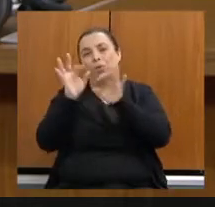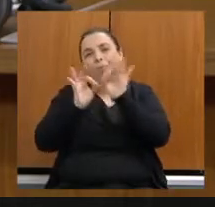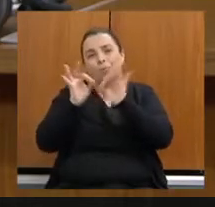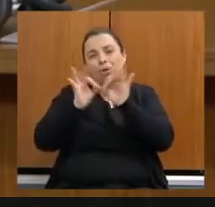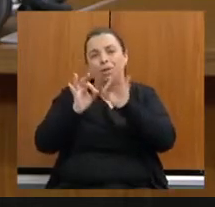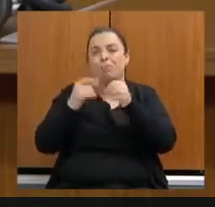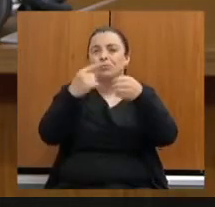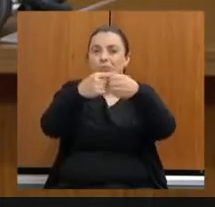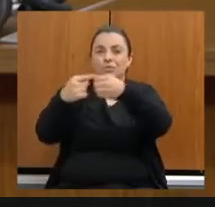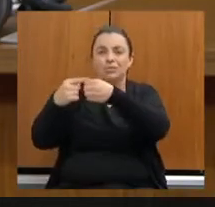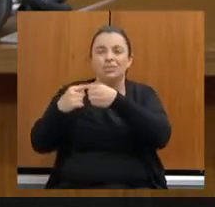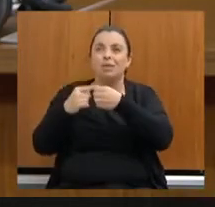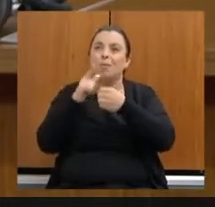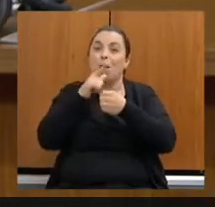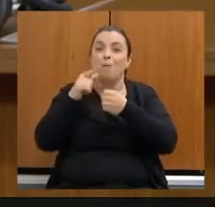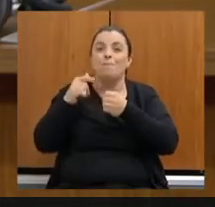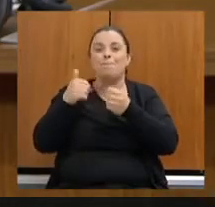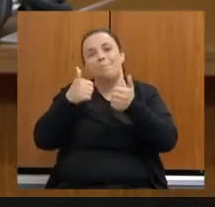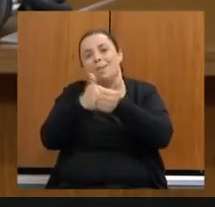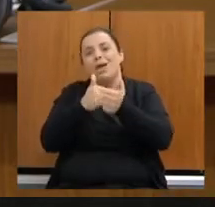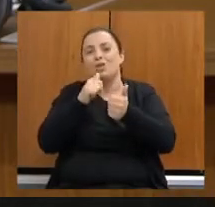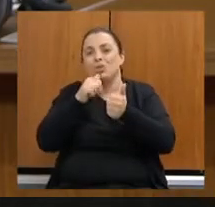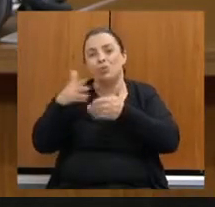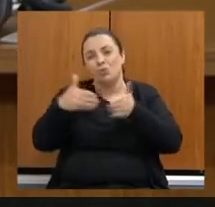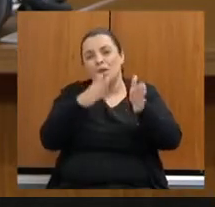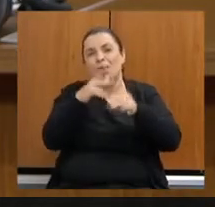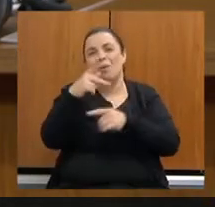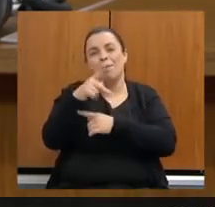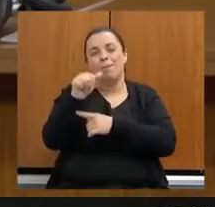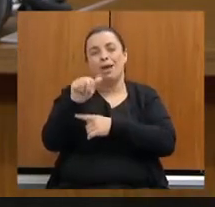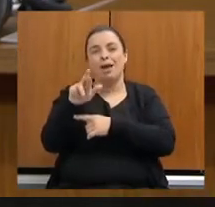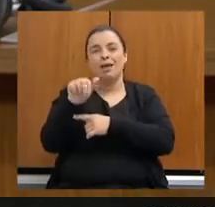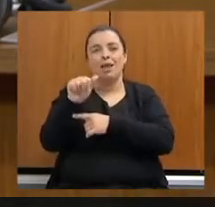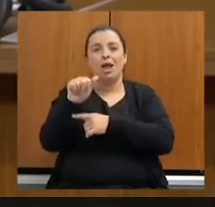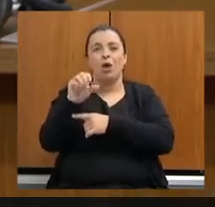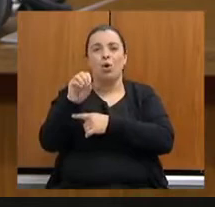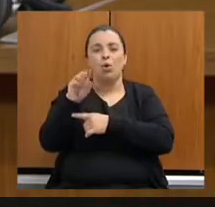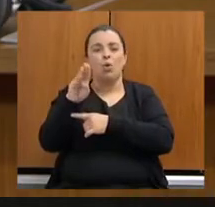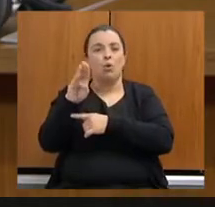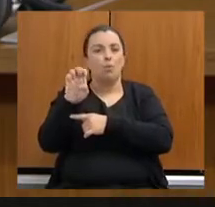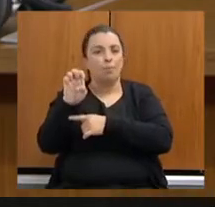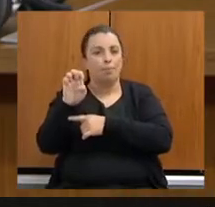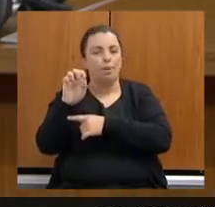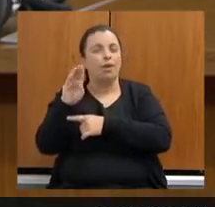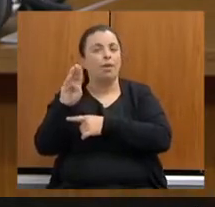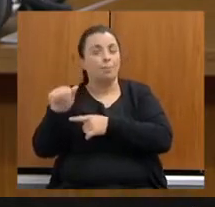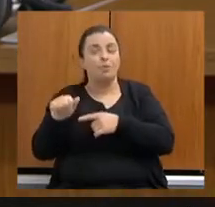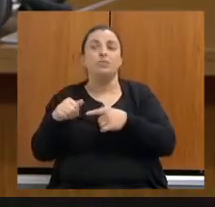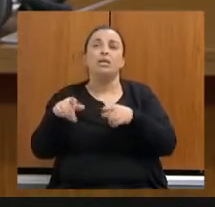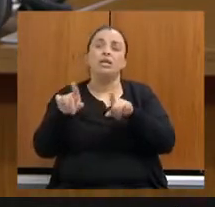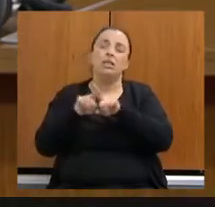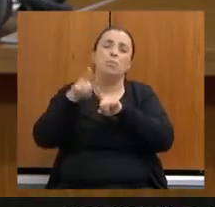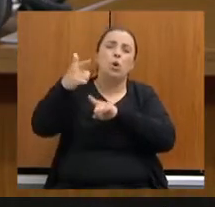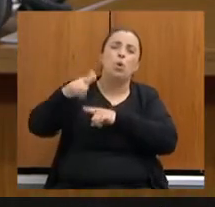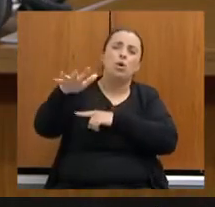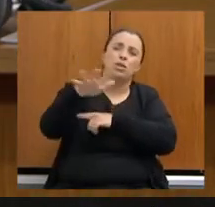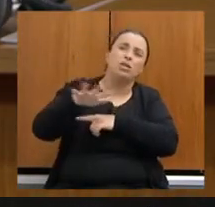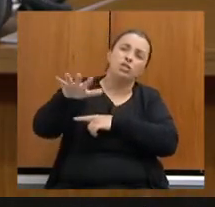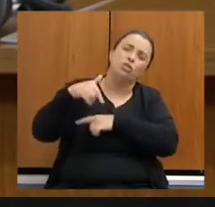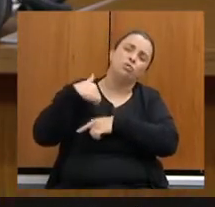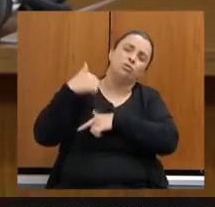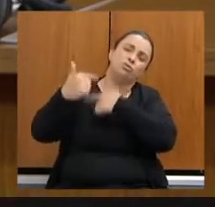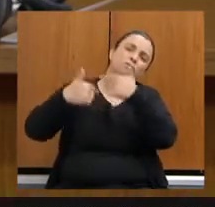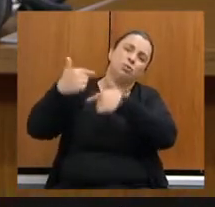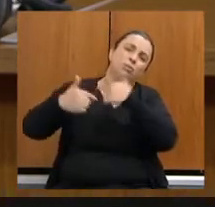e vamos conseguir avançar muito estamos trabalhando também na região de Rio Pardo de Minas no termo